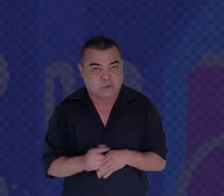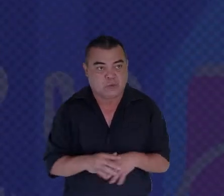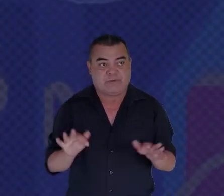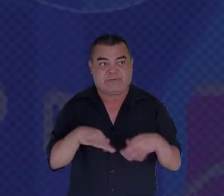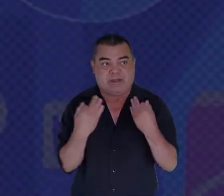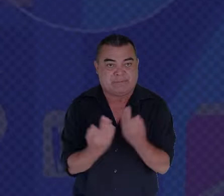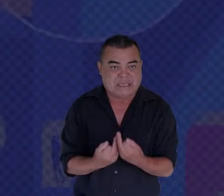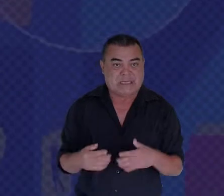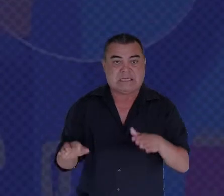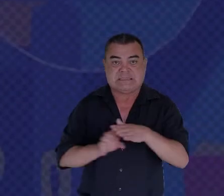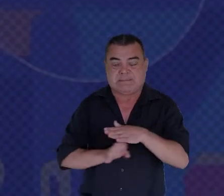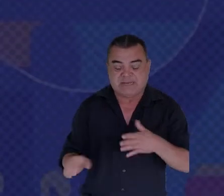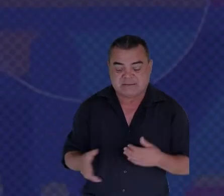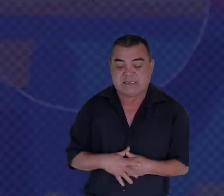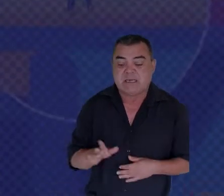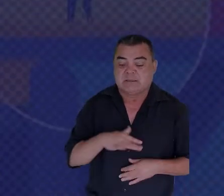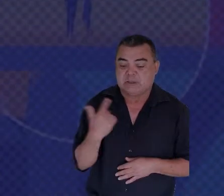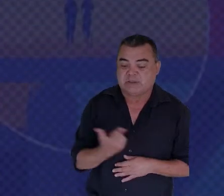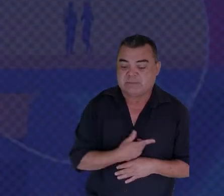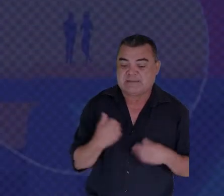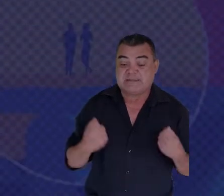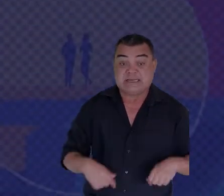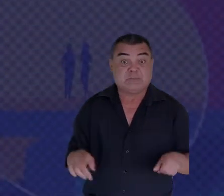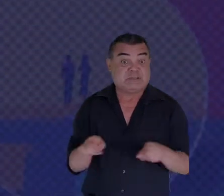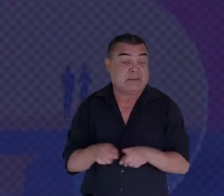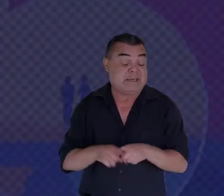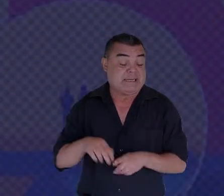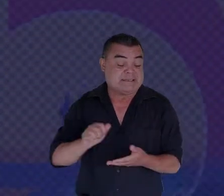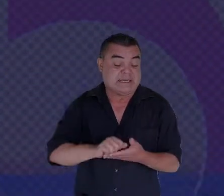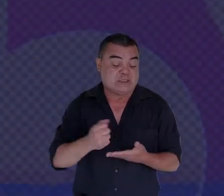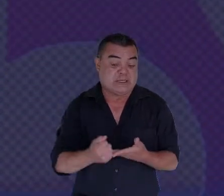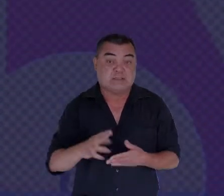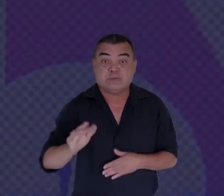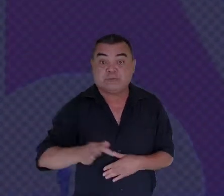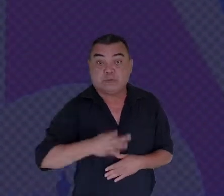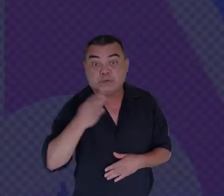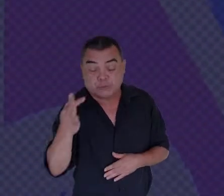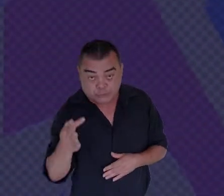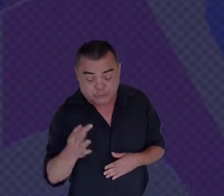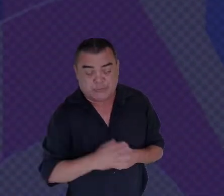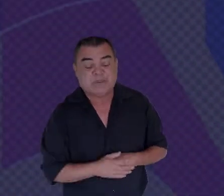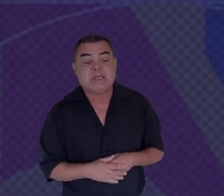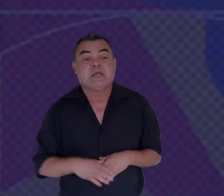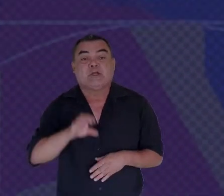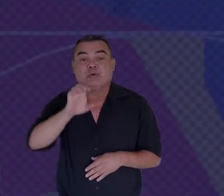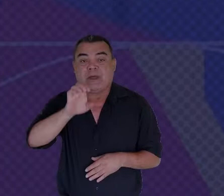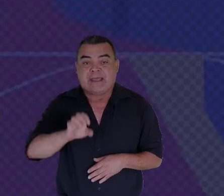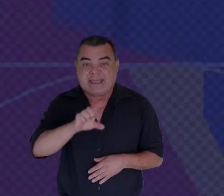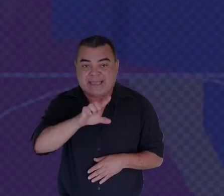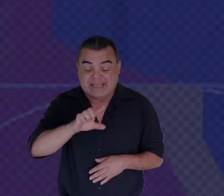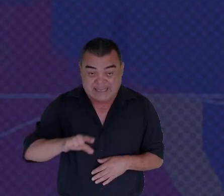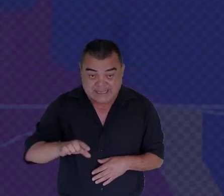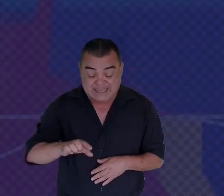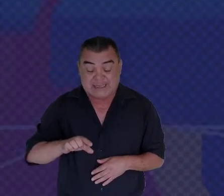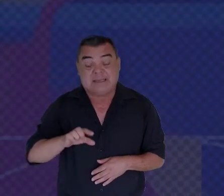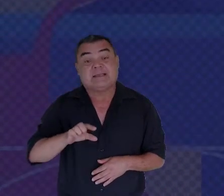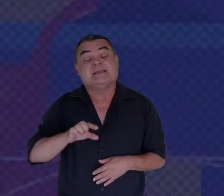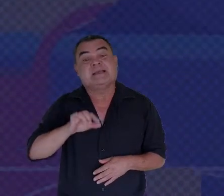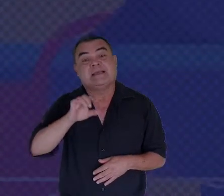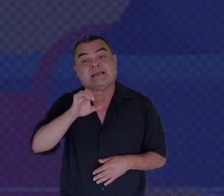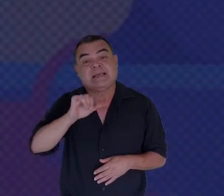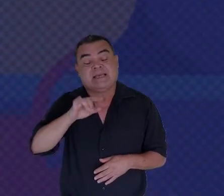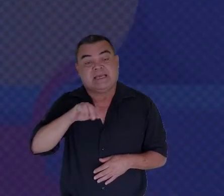como empresas então nós precisamos também nessa agenda de futuros enquanto nesse eixo de e funcional